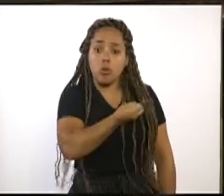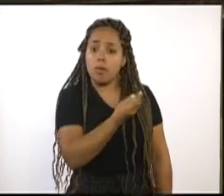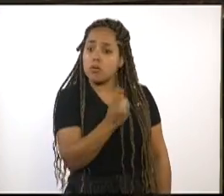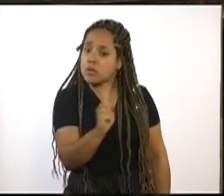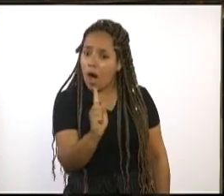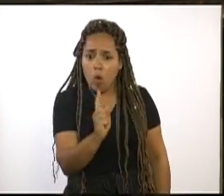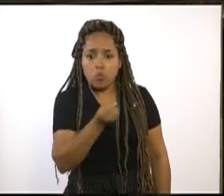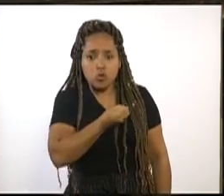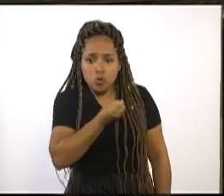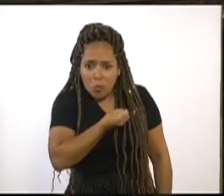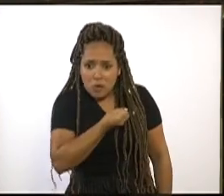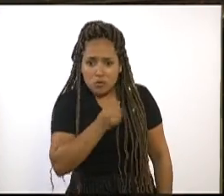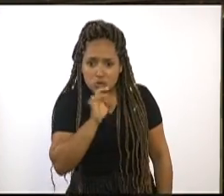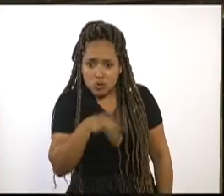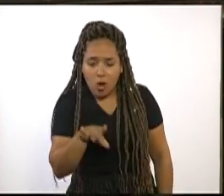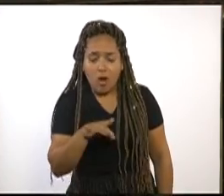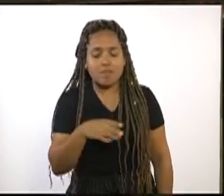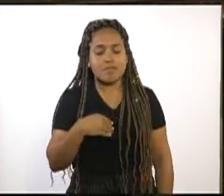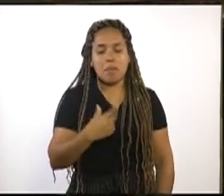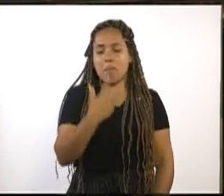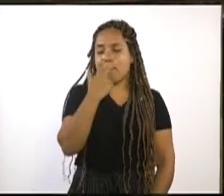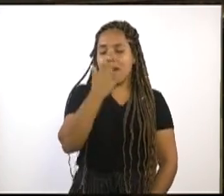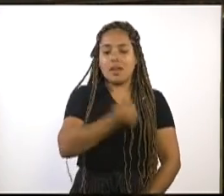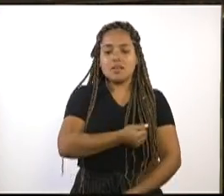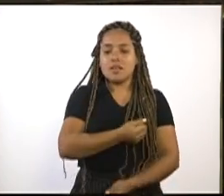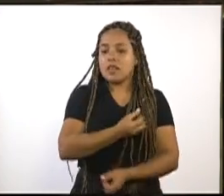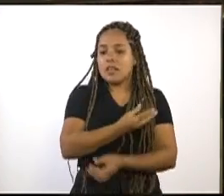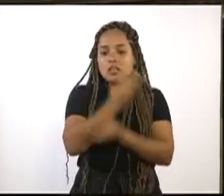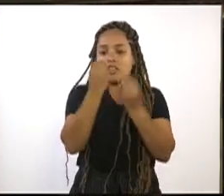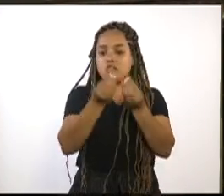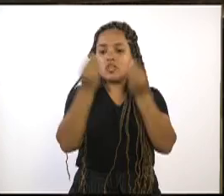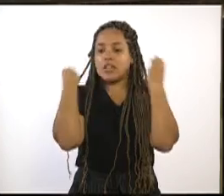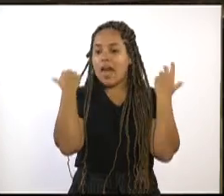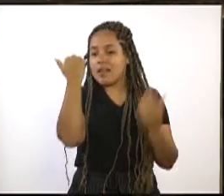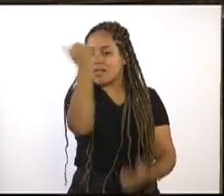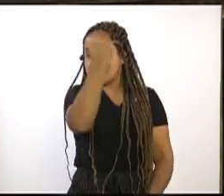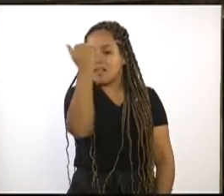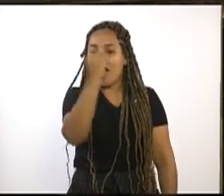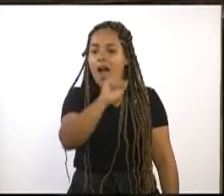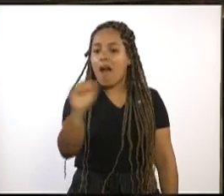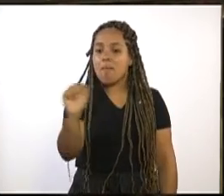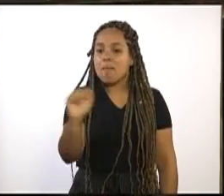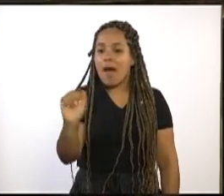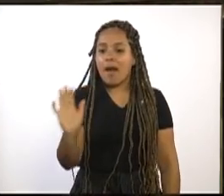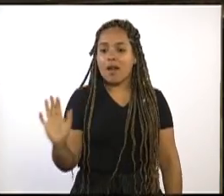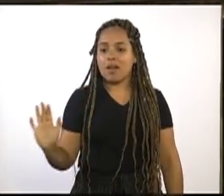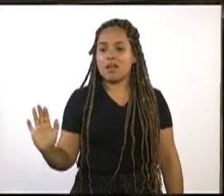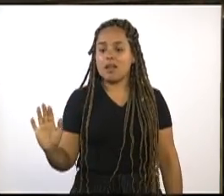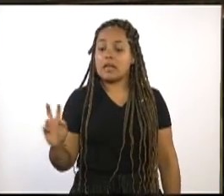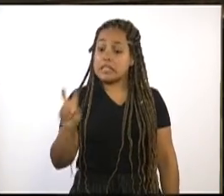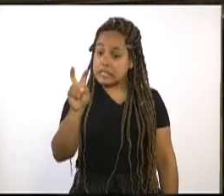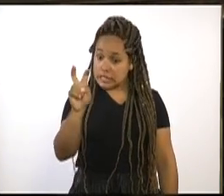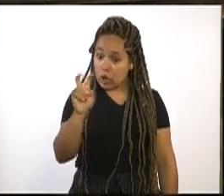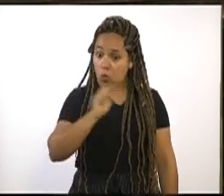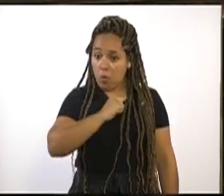e as coisas se esquecem e se apagam. Nós tivemos 5 mortes.